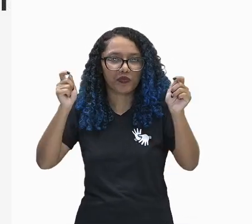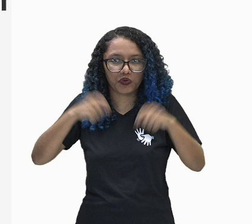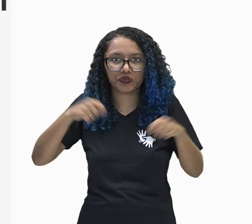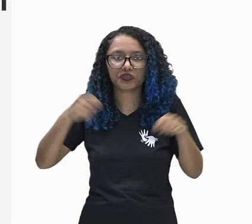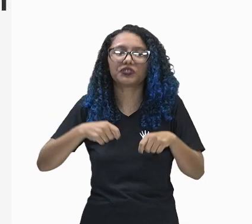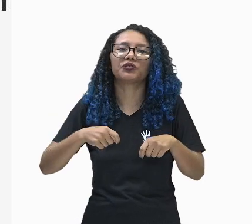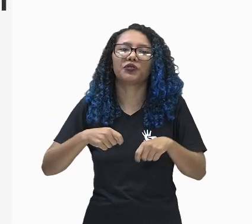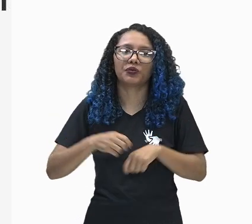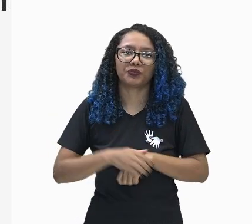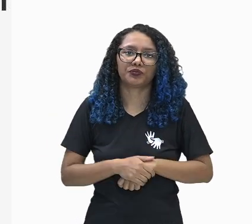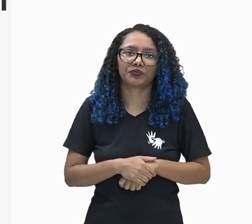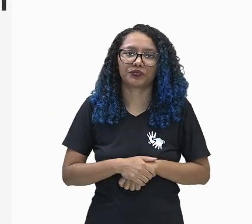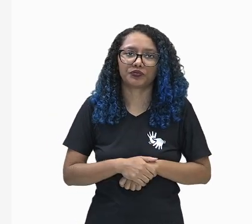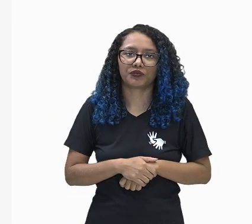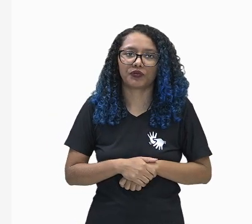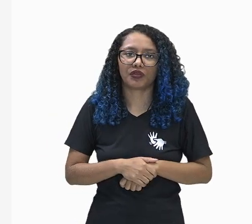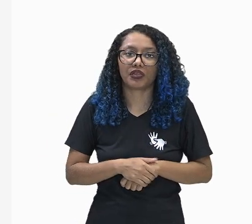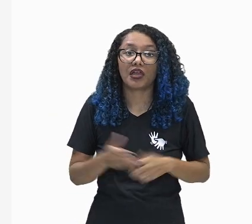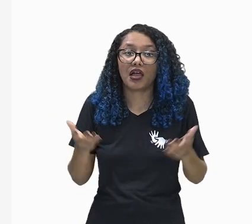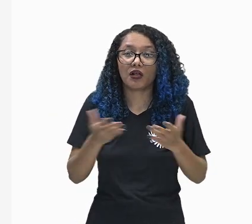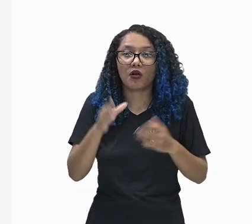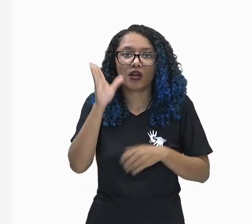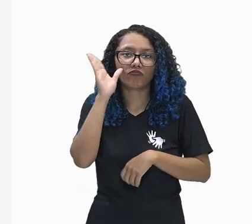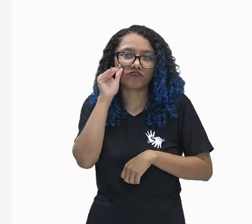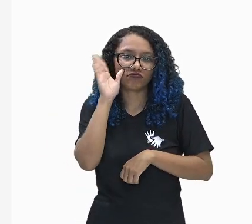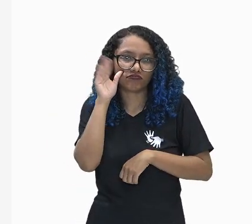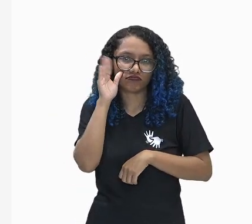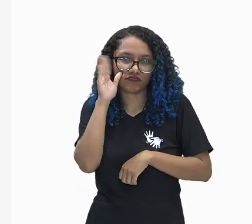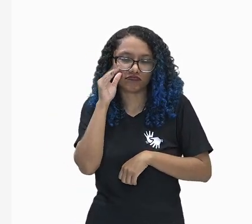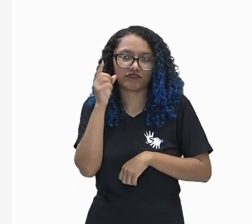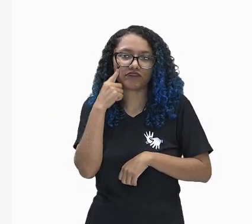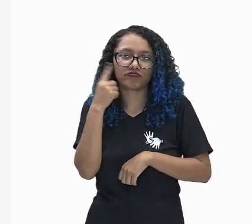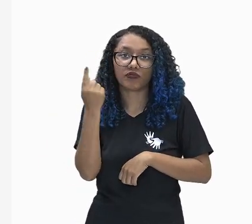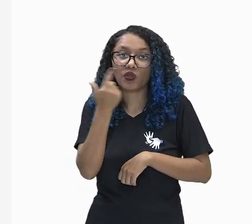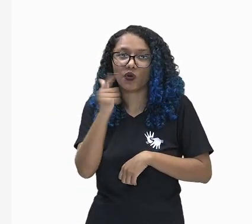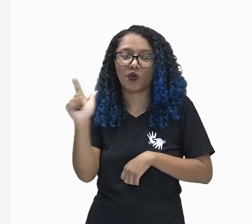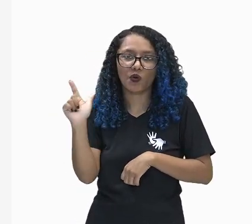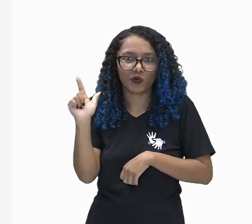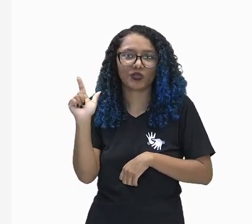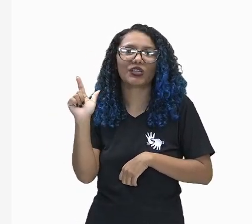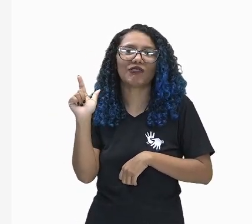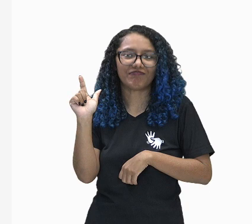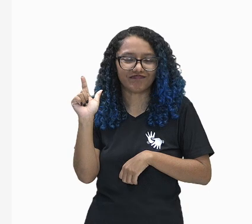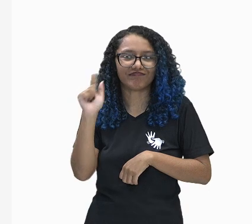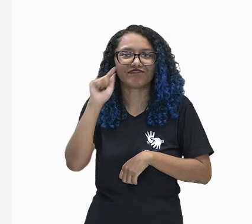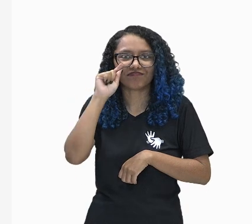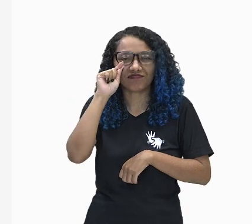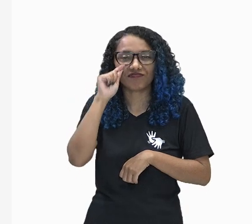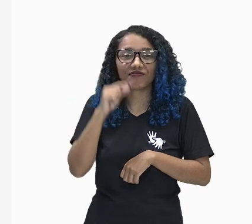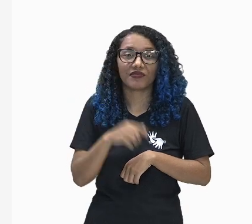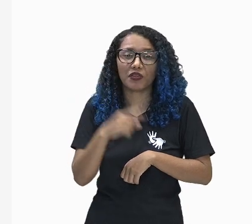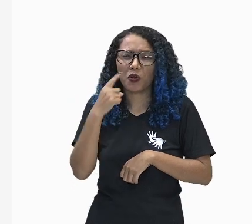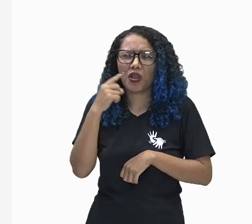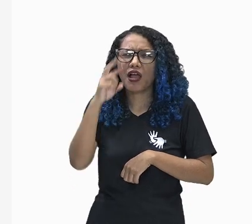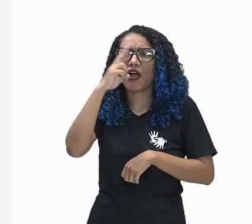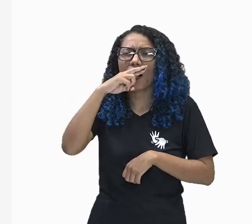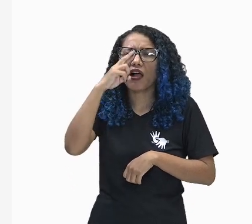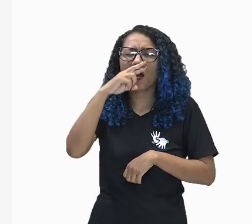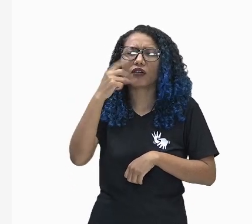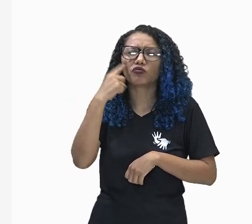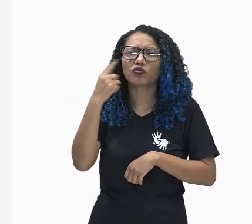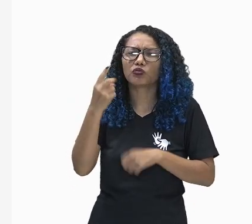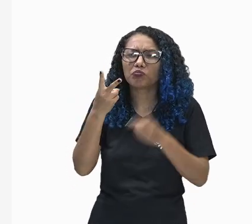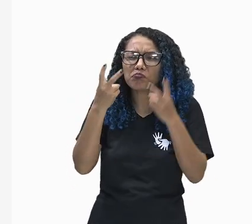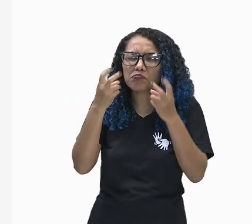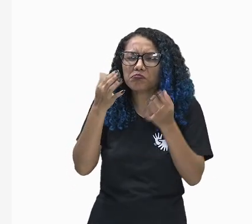determinado tecido. E aí eu trago uma curiosidade para vocês, mais uma, não para por aí. Olha esse ratinho, observem bem ele.